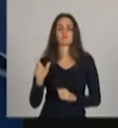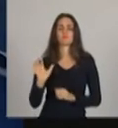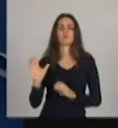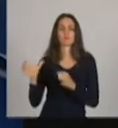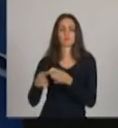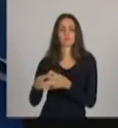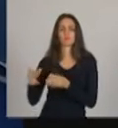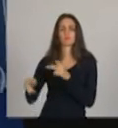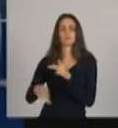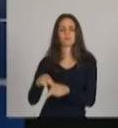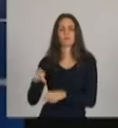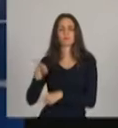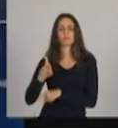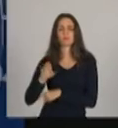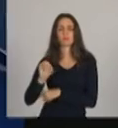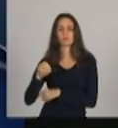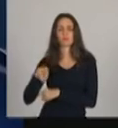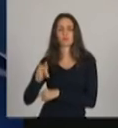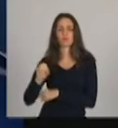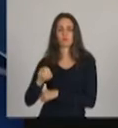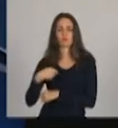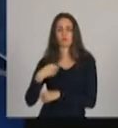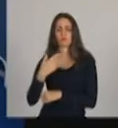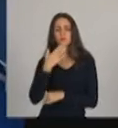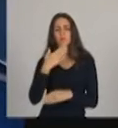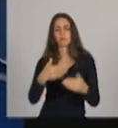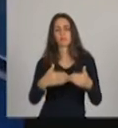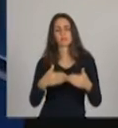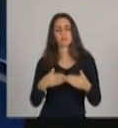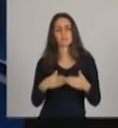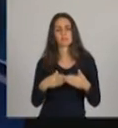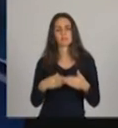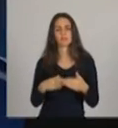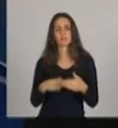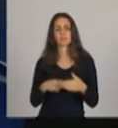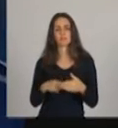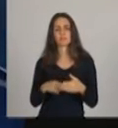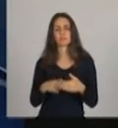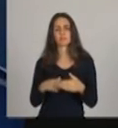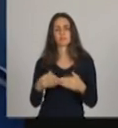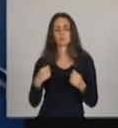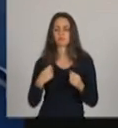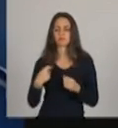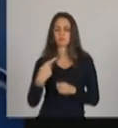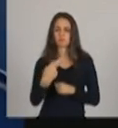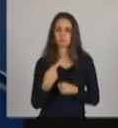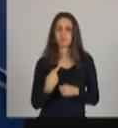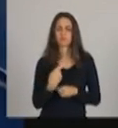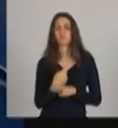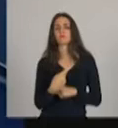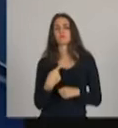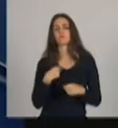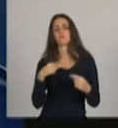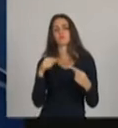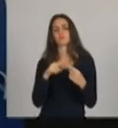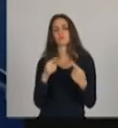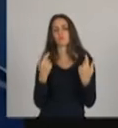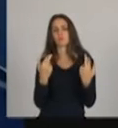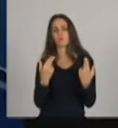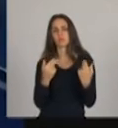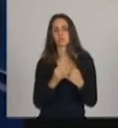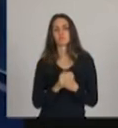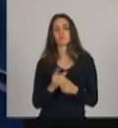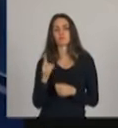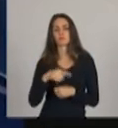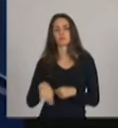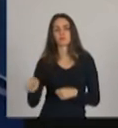do povo de Rio Novo do Sul, que eu peço licença ao Emílio Mameri para dividir esse nosso mesmo desejo, nós